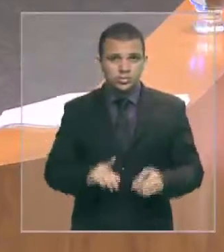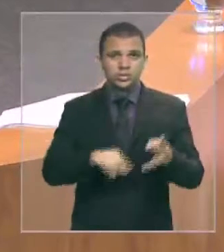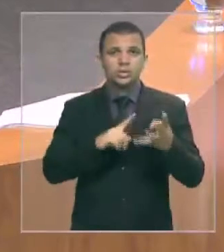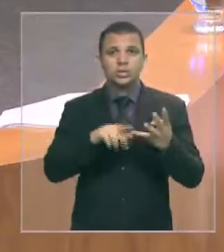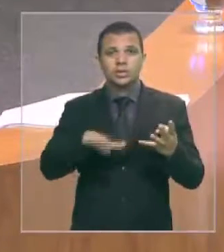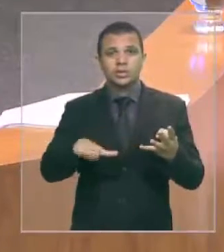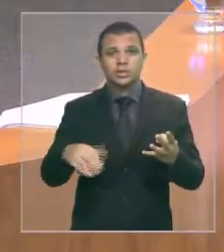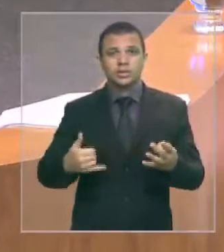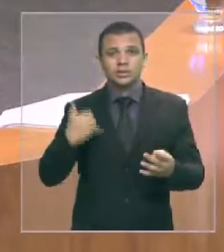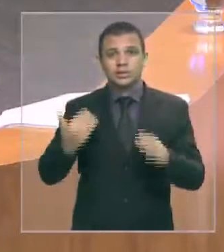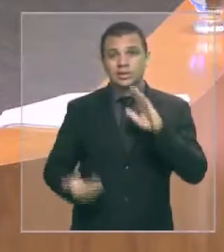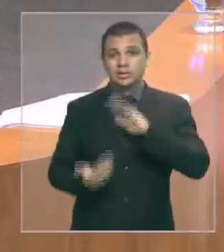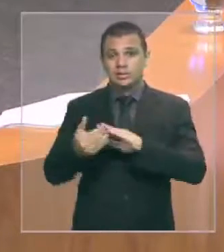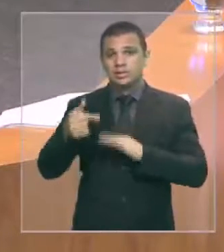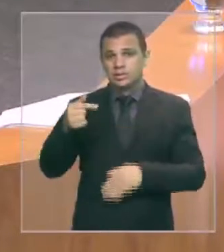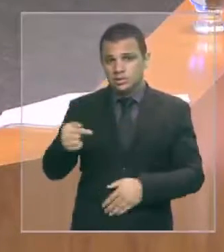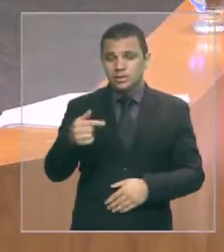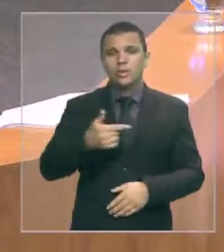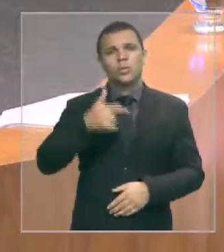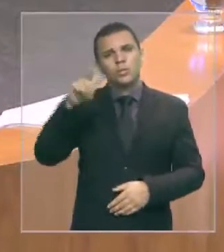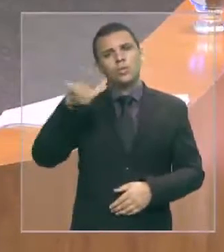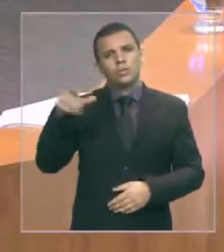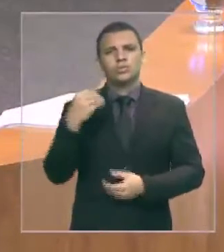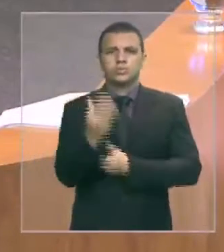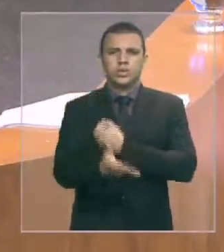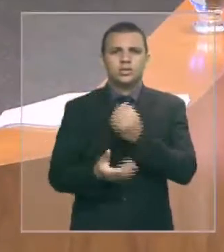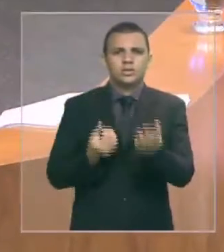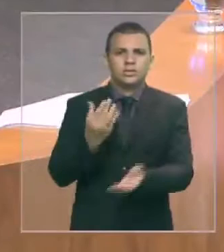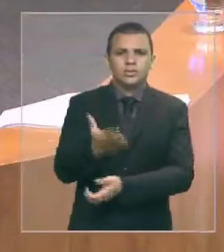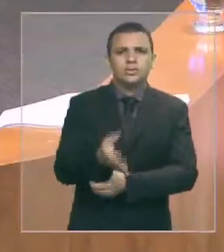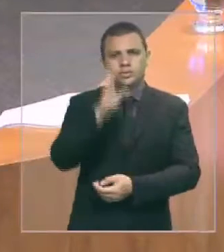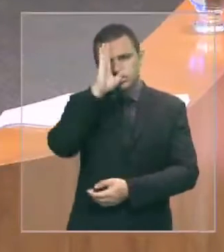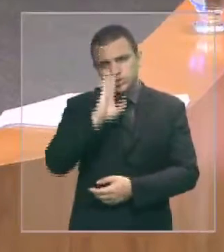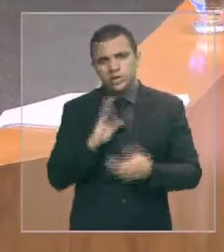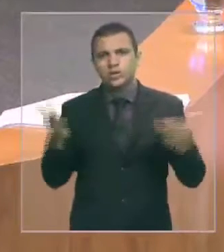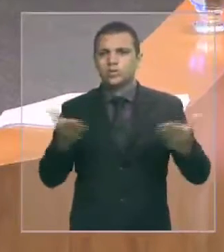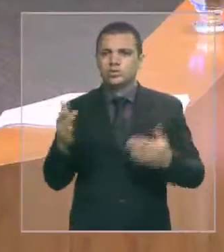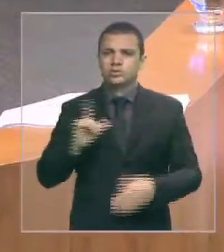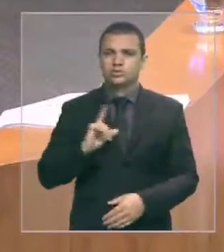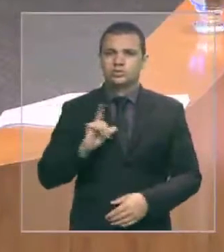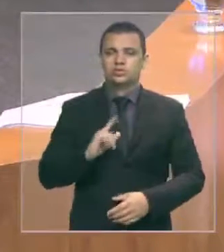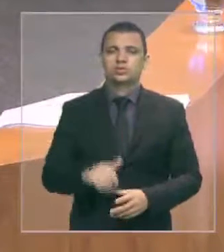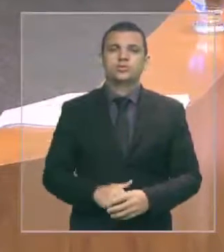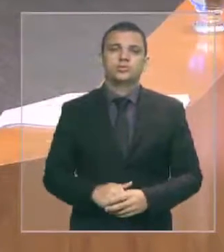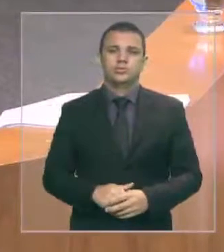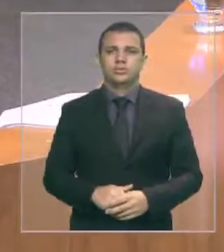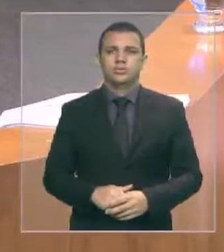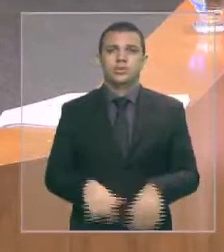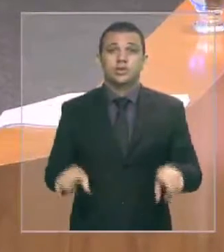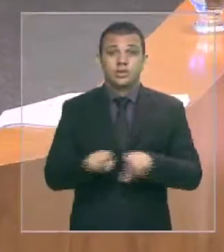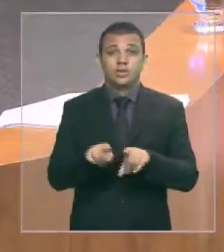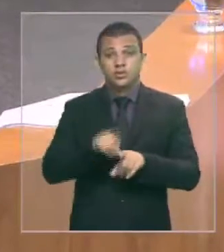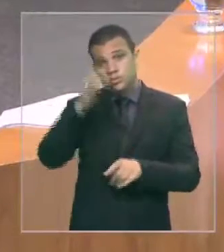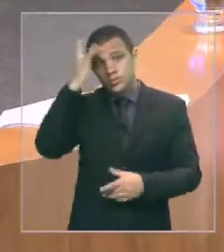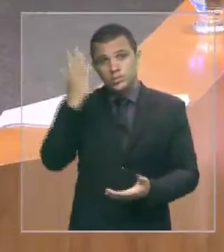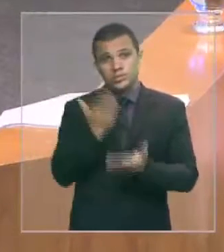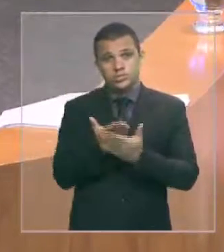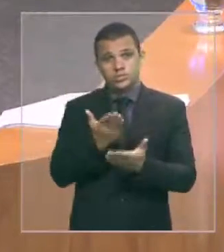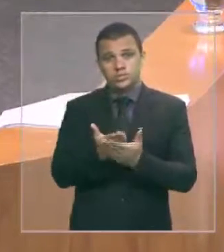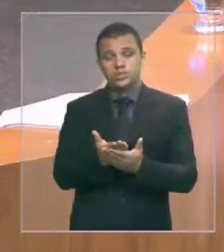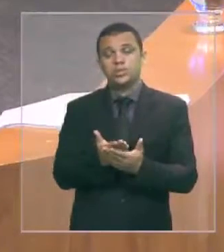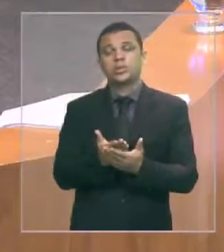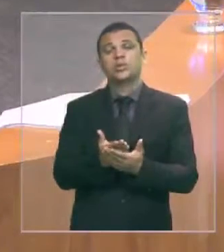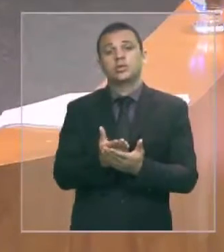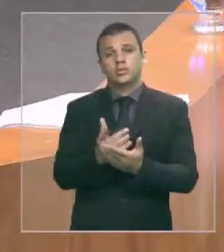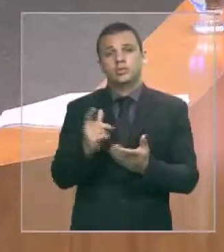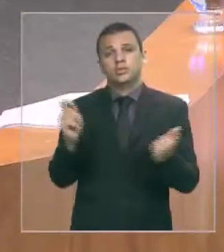7 anos e demais benefícios e gratuidades atualmente existentes. E aos estudantes a meia passagem